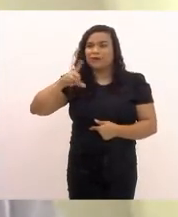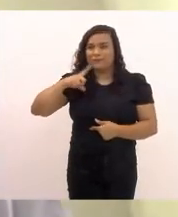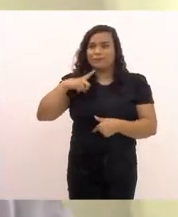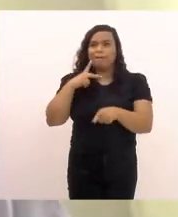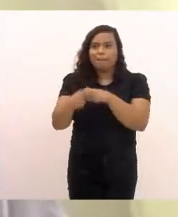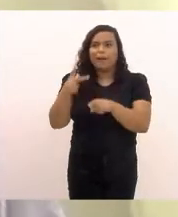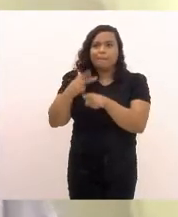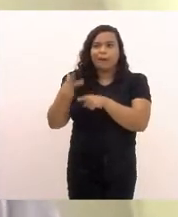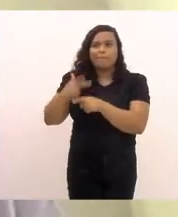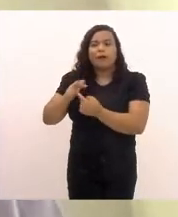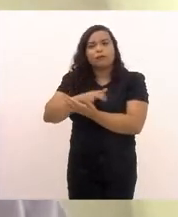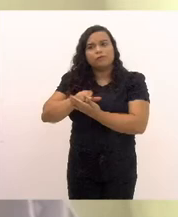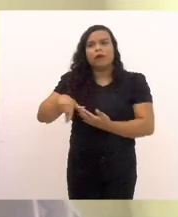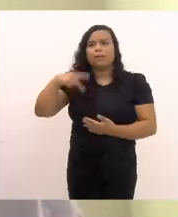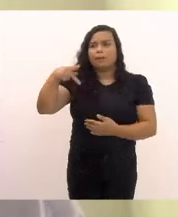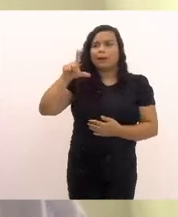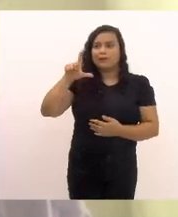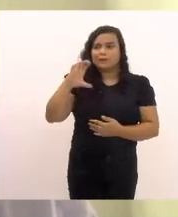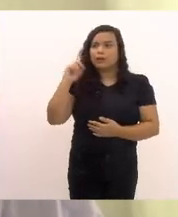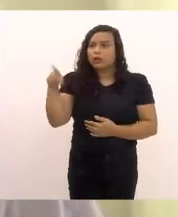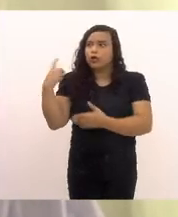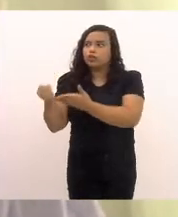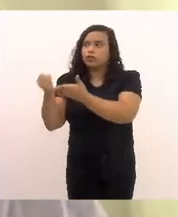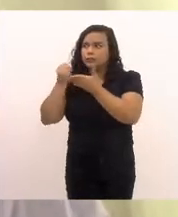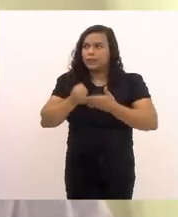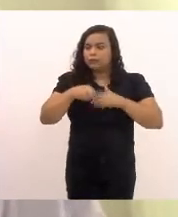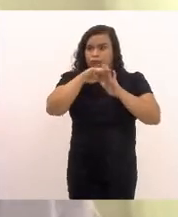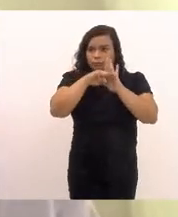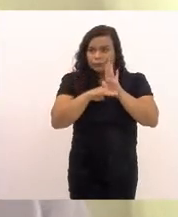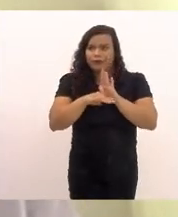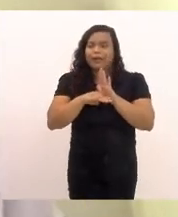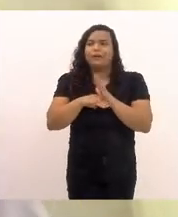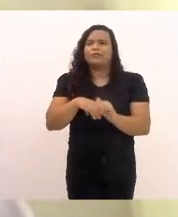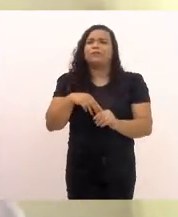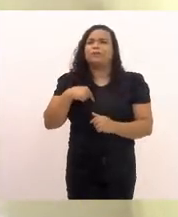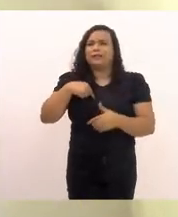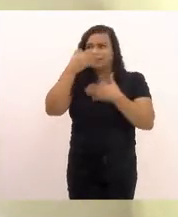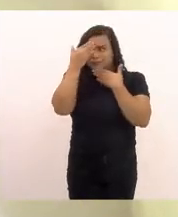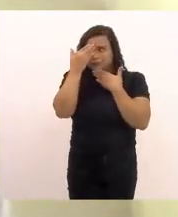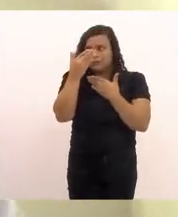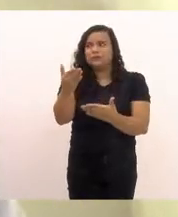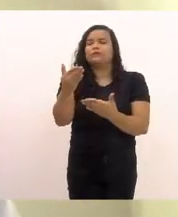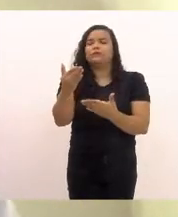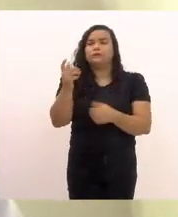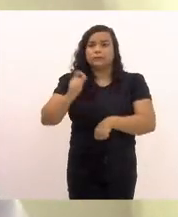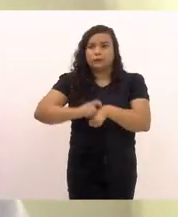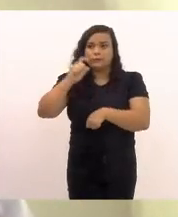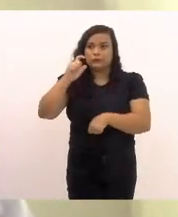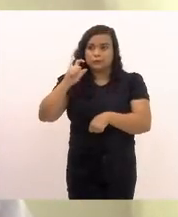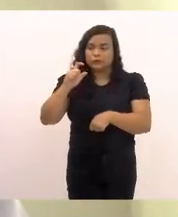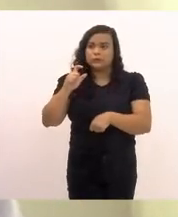conquistados, esse PLC nós trazemos à pauta e agradeço já de imediato aos nossos pares